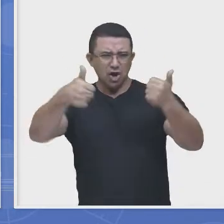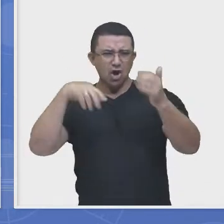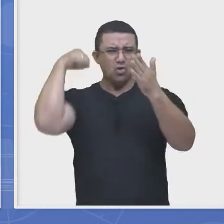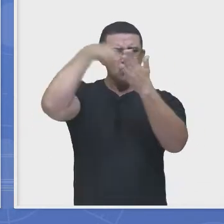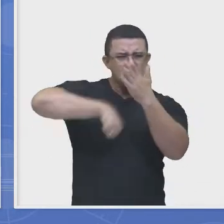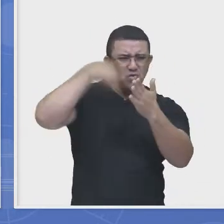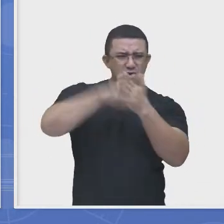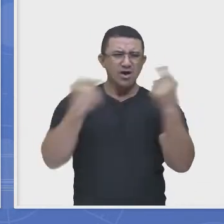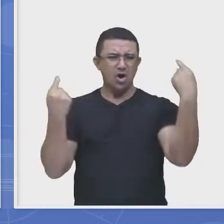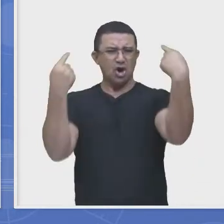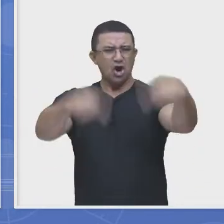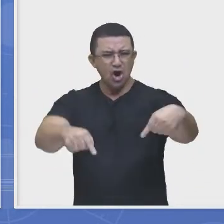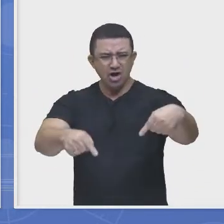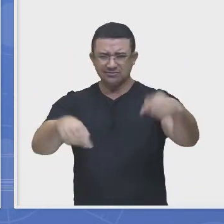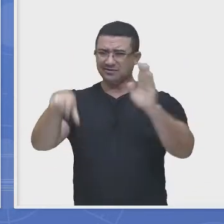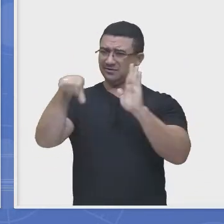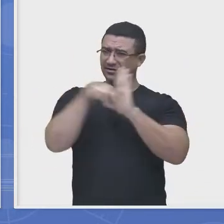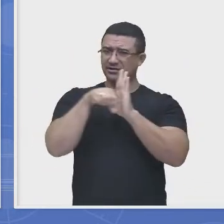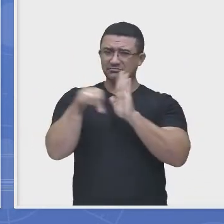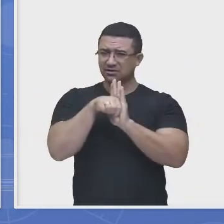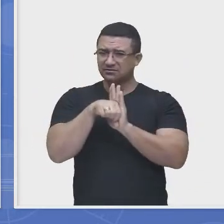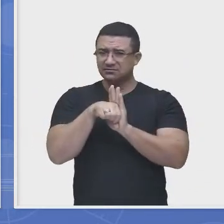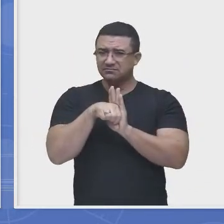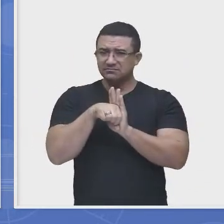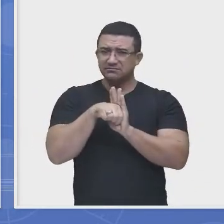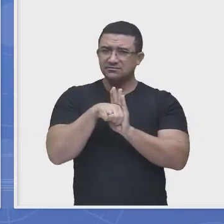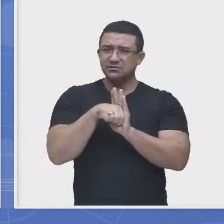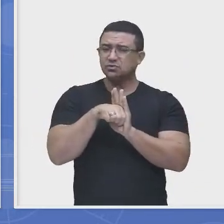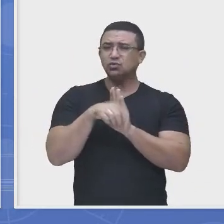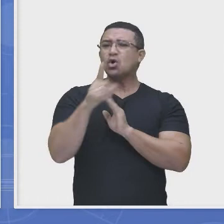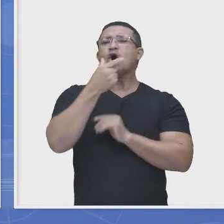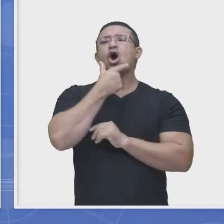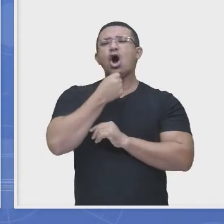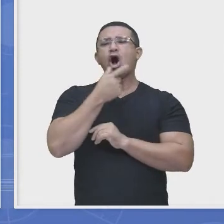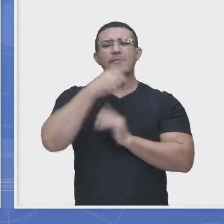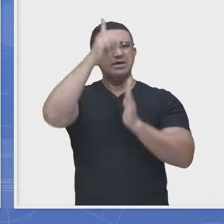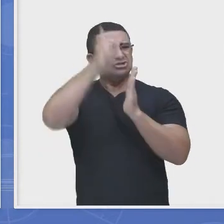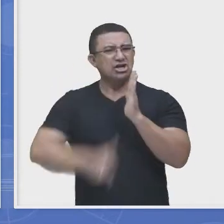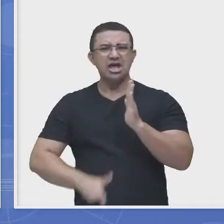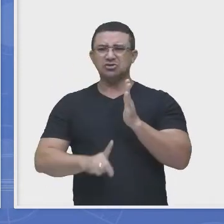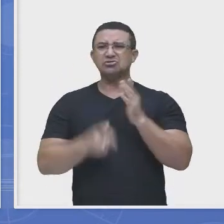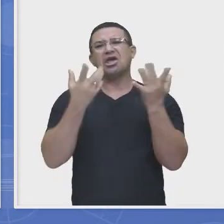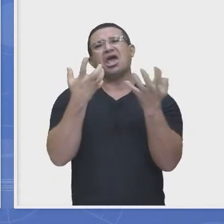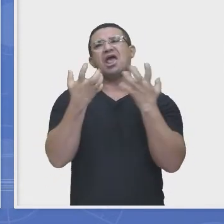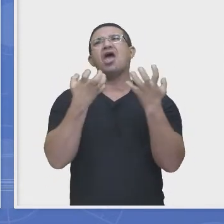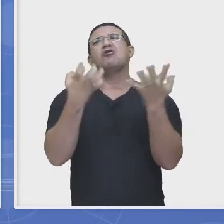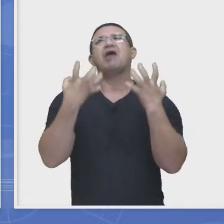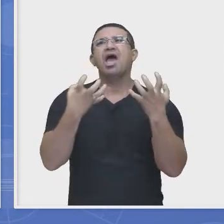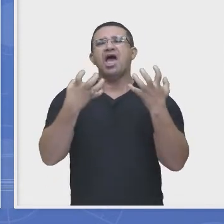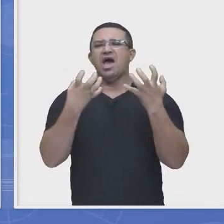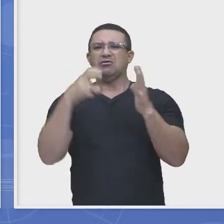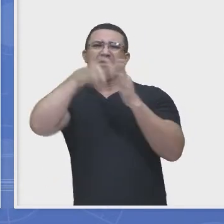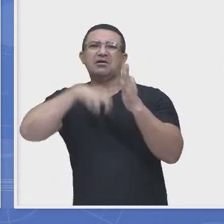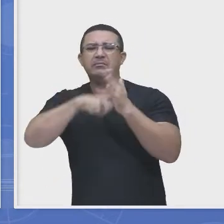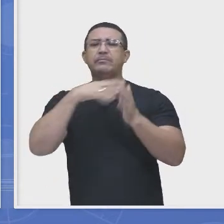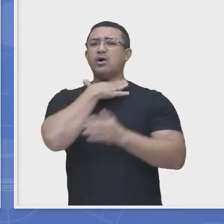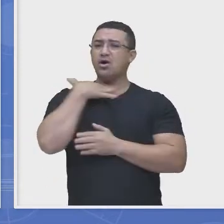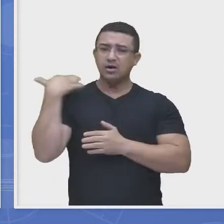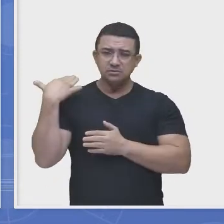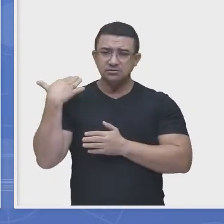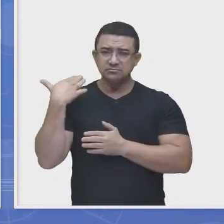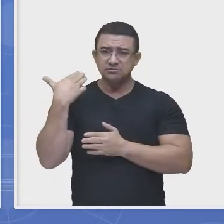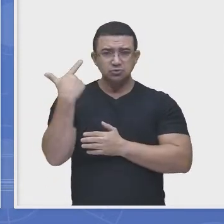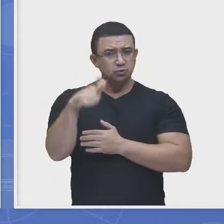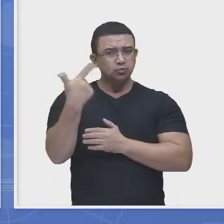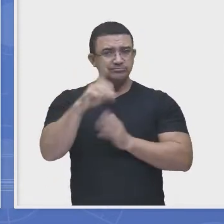luta contra o crime, não tem o homem o direito de invocá-la. Então, olha só, não tem o homem o direito